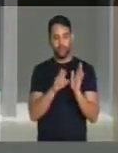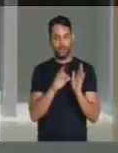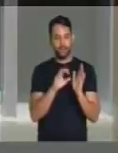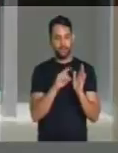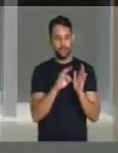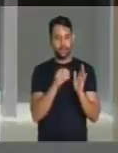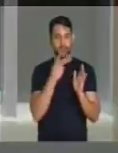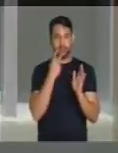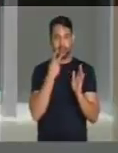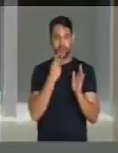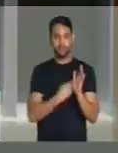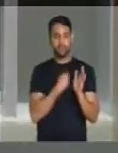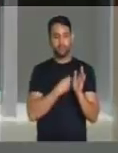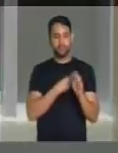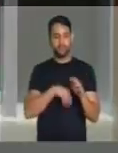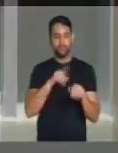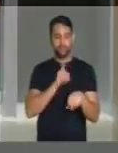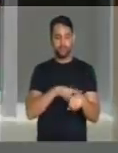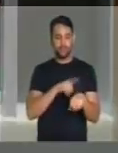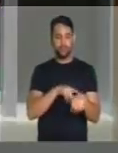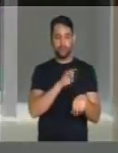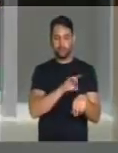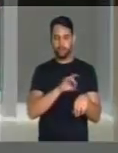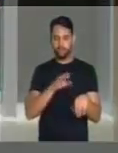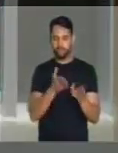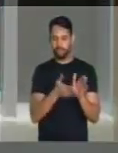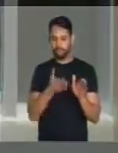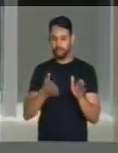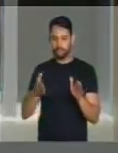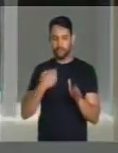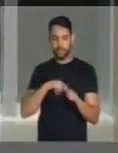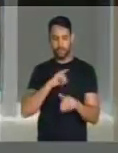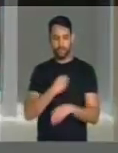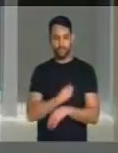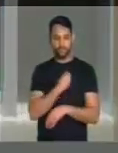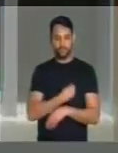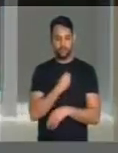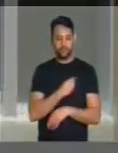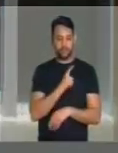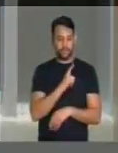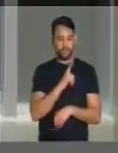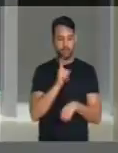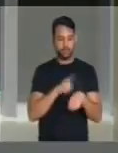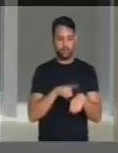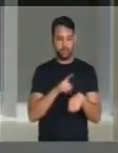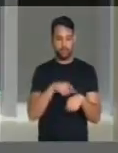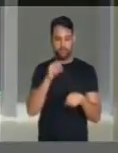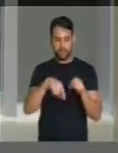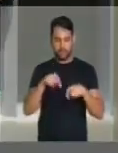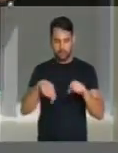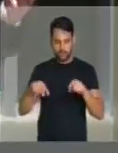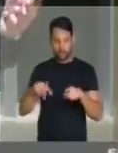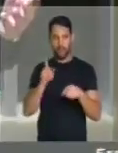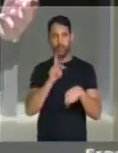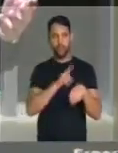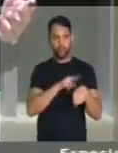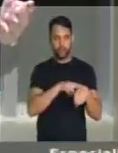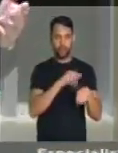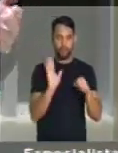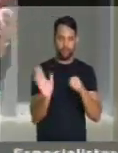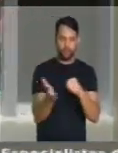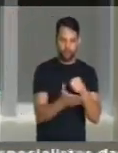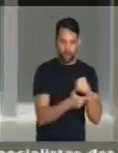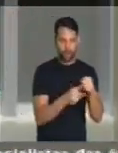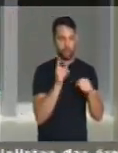Eclesiastes, que diz que existe um tempo para cada coisa na nossa vida. Existe um tempo para plantar, um tempo para